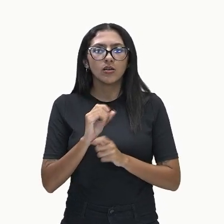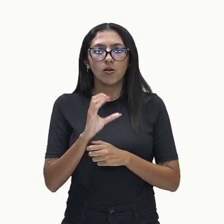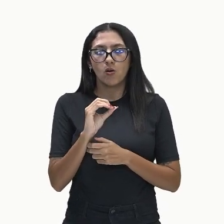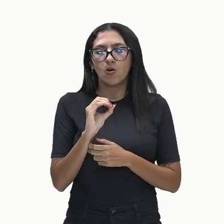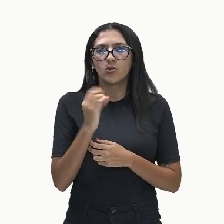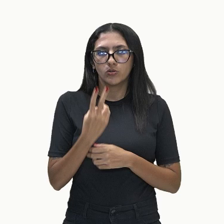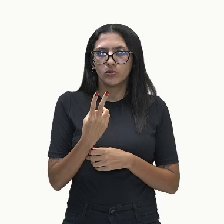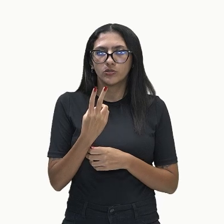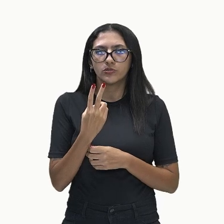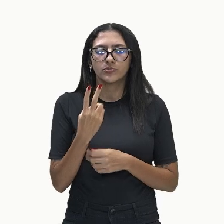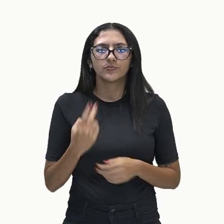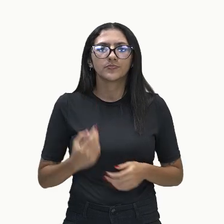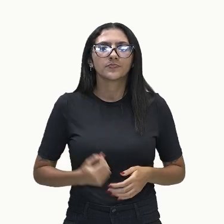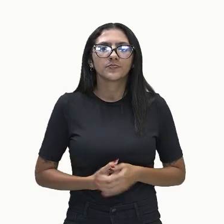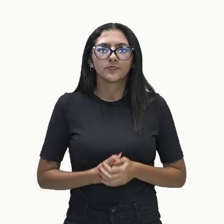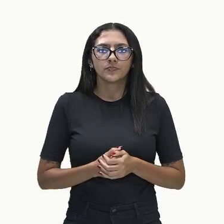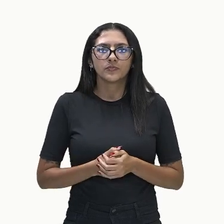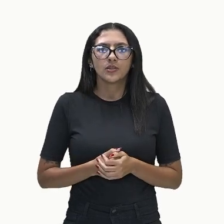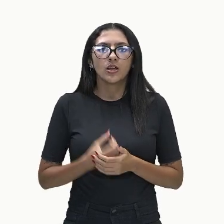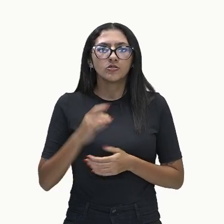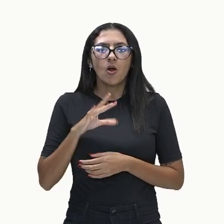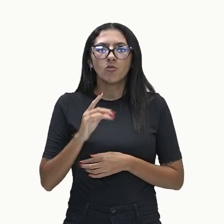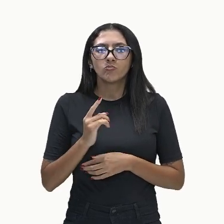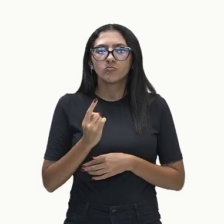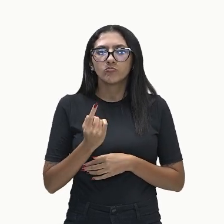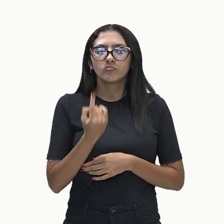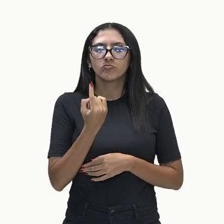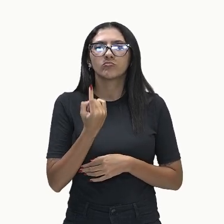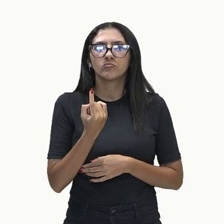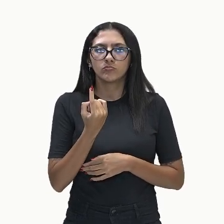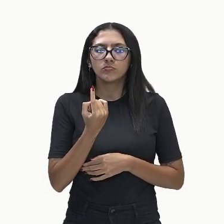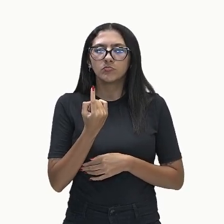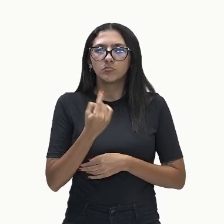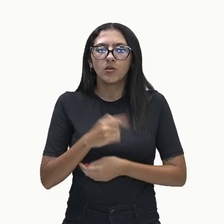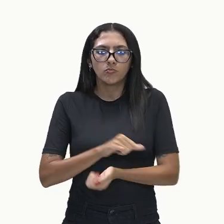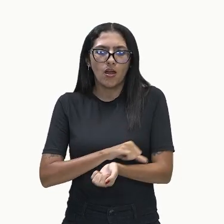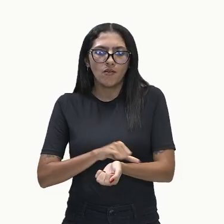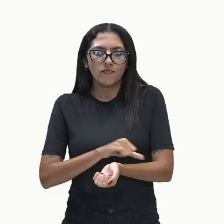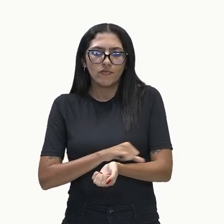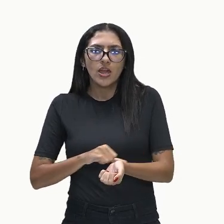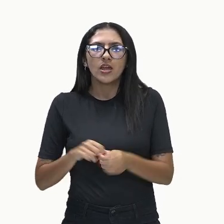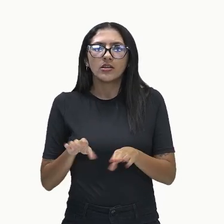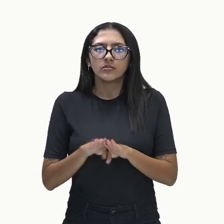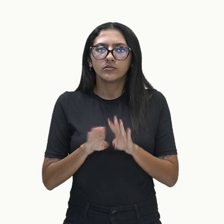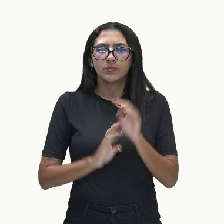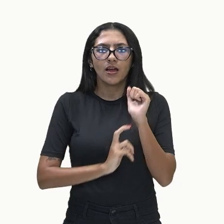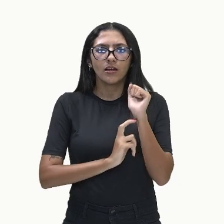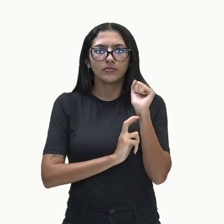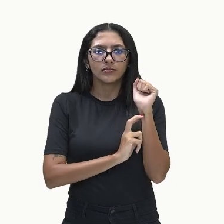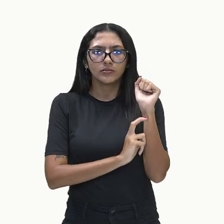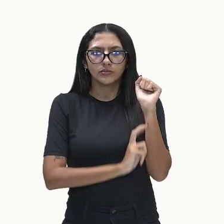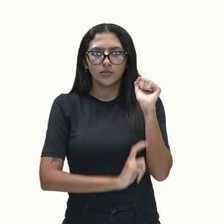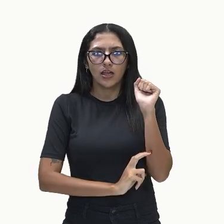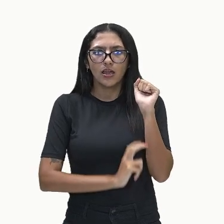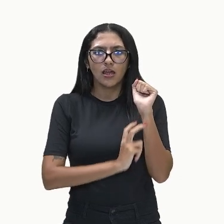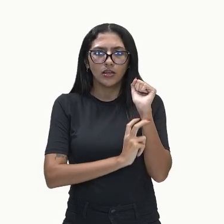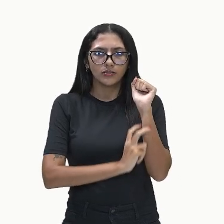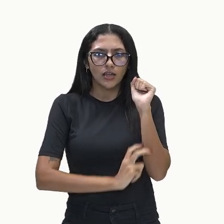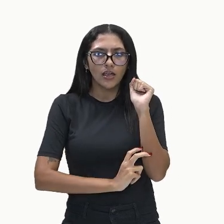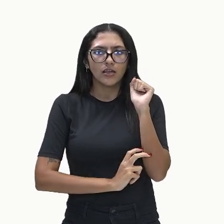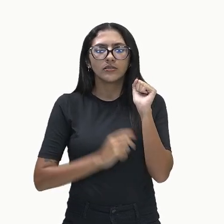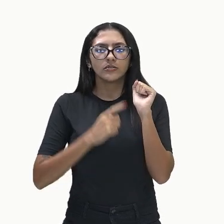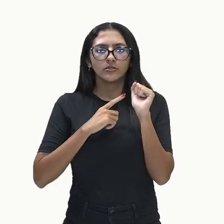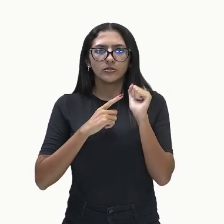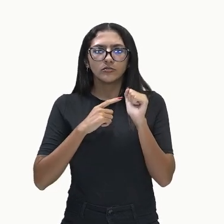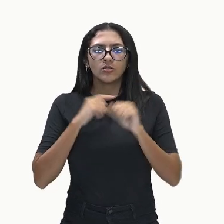oxigênio. É o único momento que a veia e a artéria trocam de função.